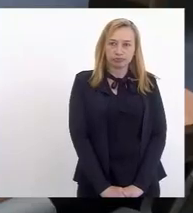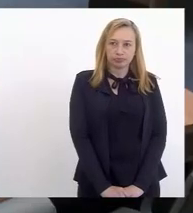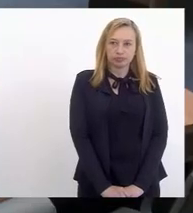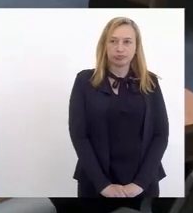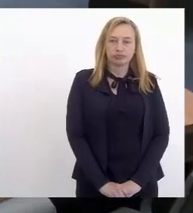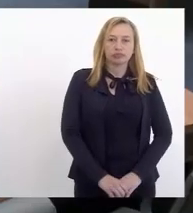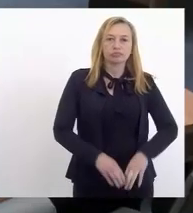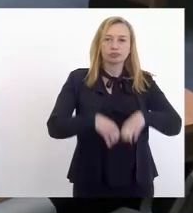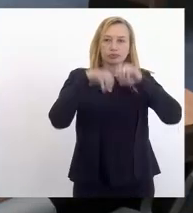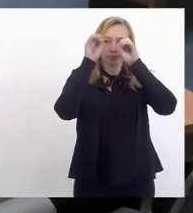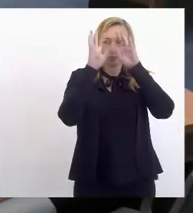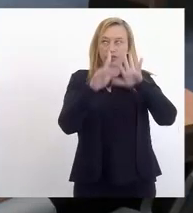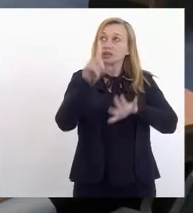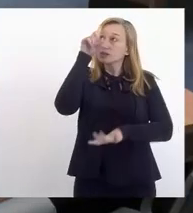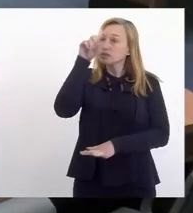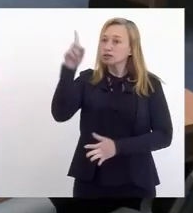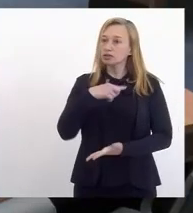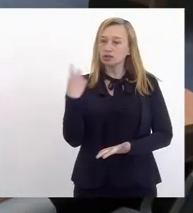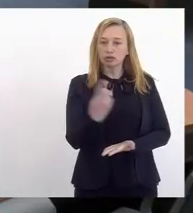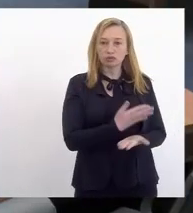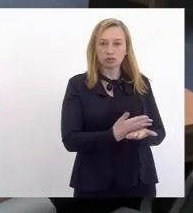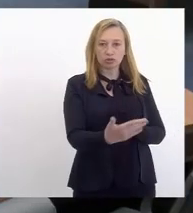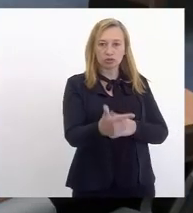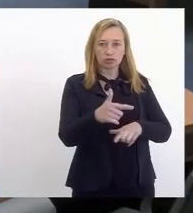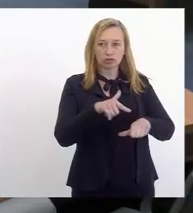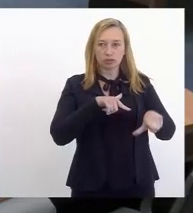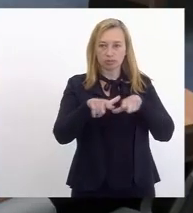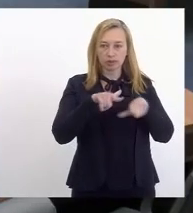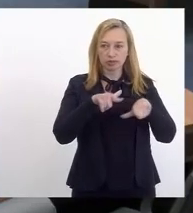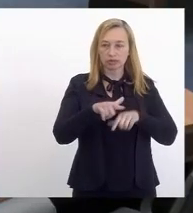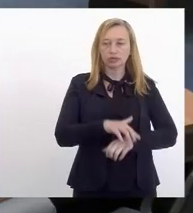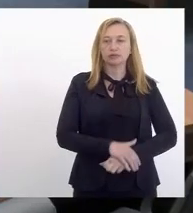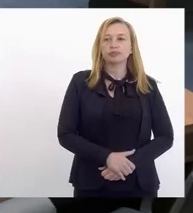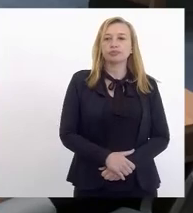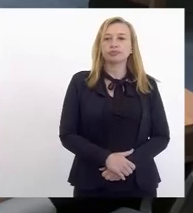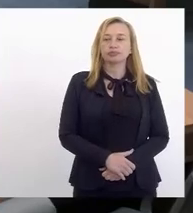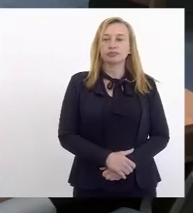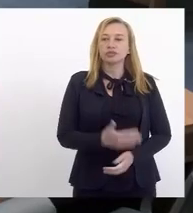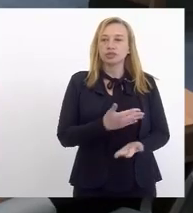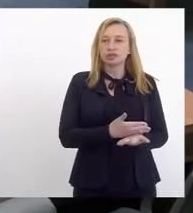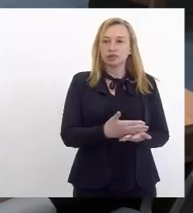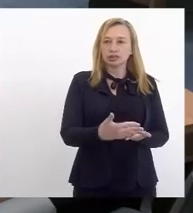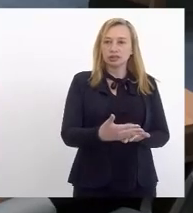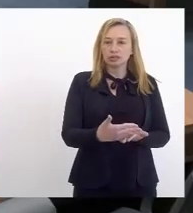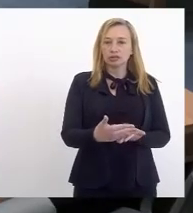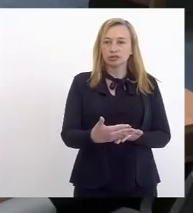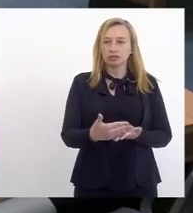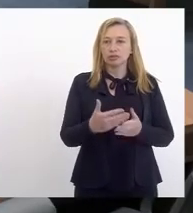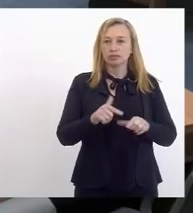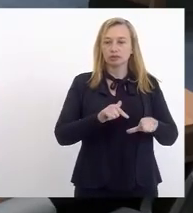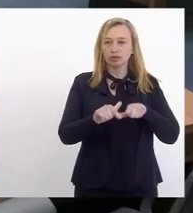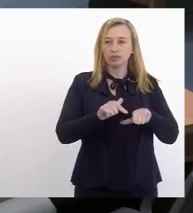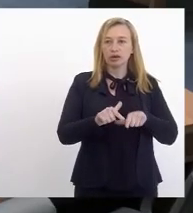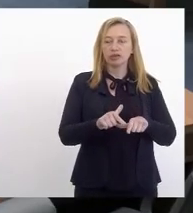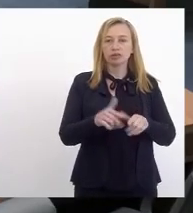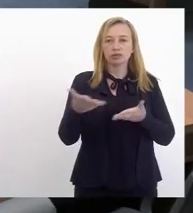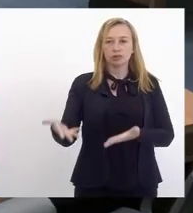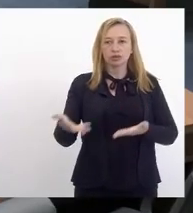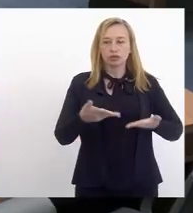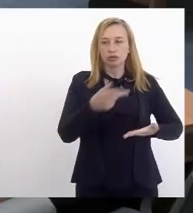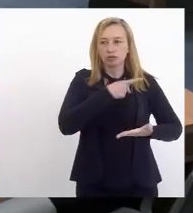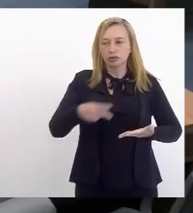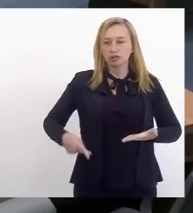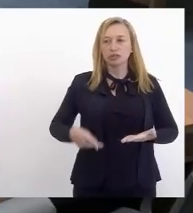Havendo o número legal e sob a proteção de Deus, iniciamos os nossos trabalhos. Está aberta a sessão. A presidência convida o